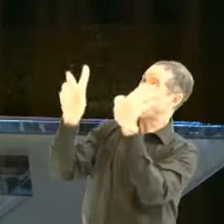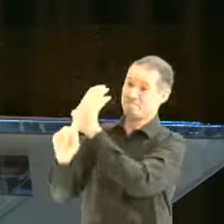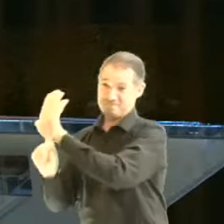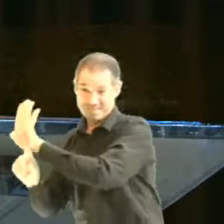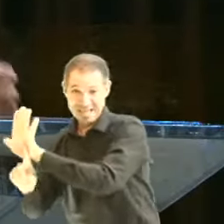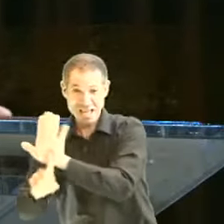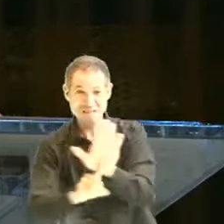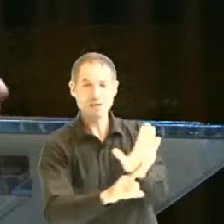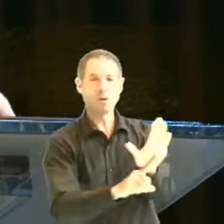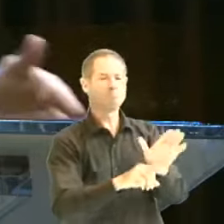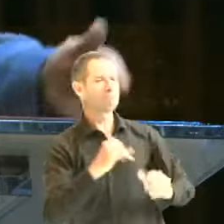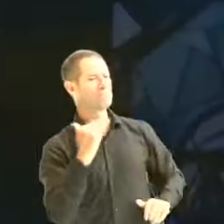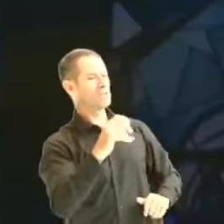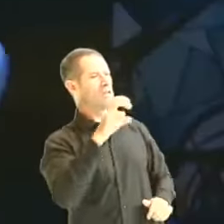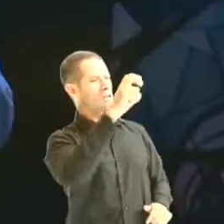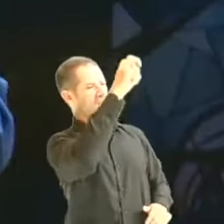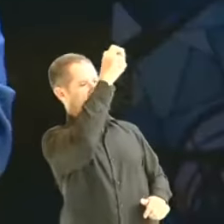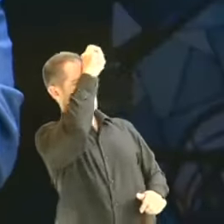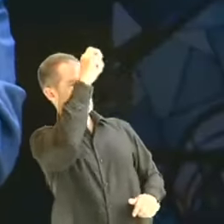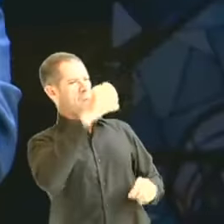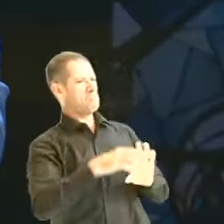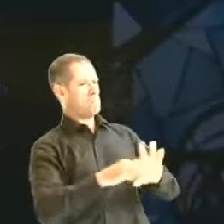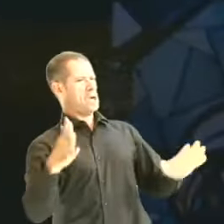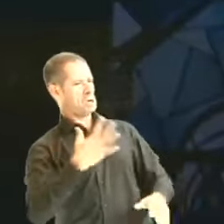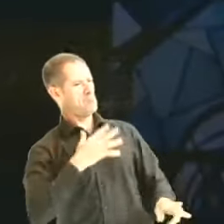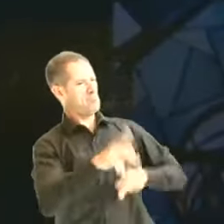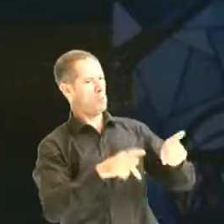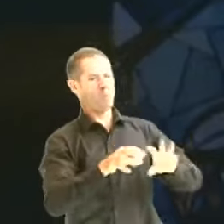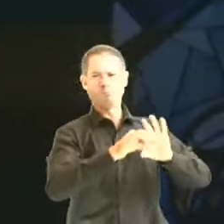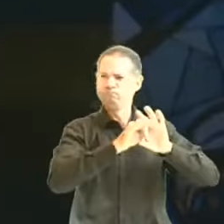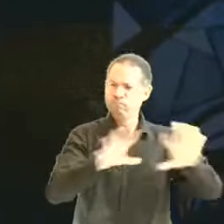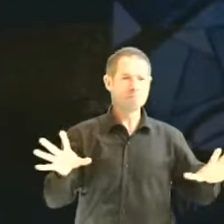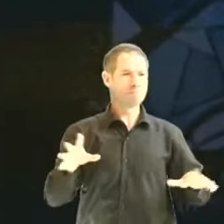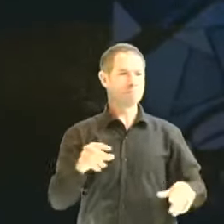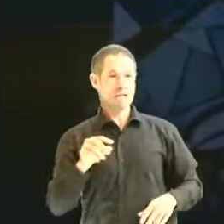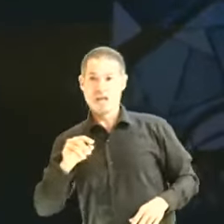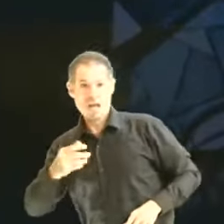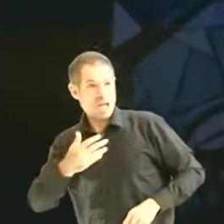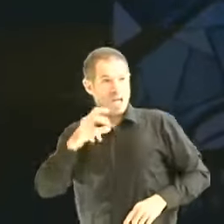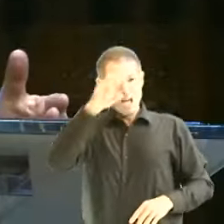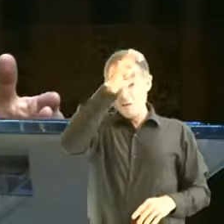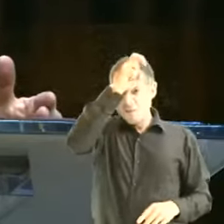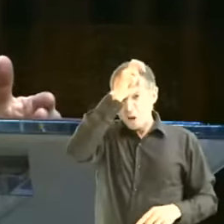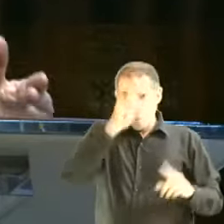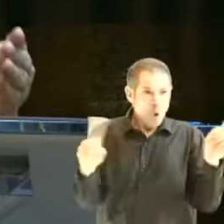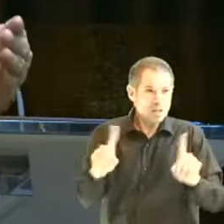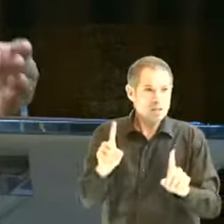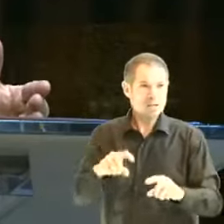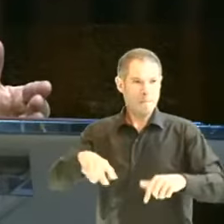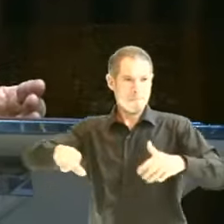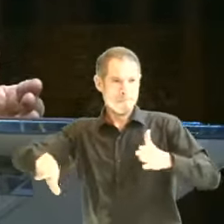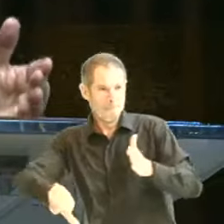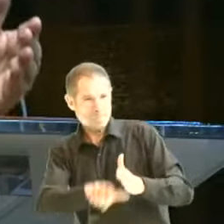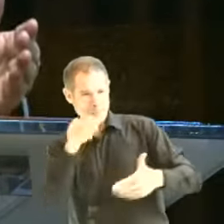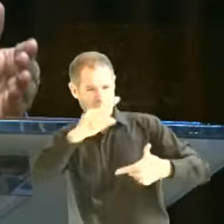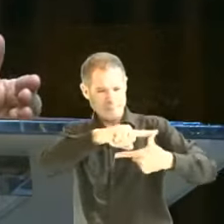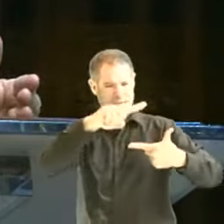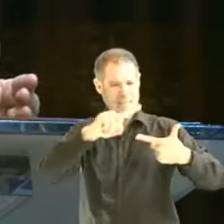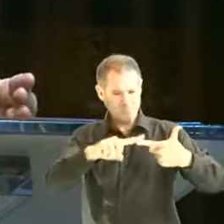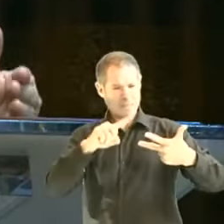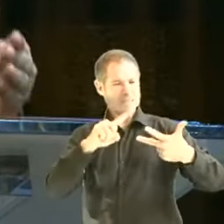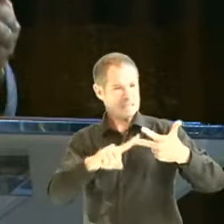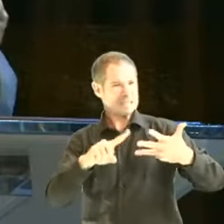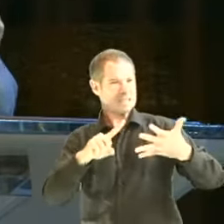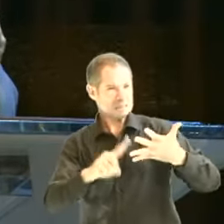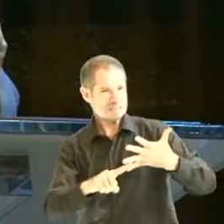disse para Faraó: Faraó, deixa meu povo ir. E ele não deixou, ele mandou a primeira praga, a segunda praga, a